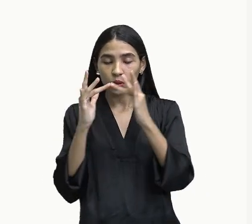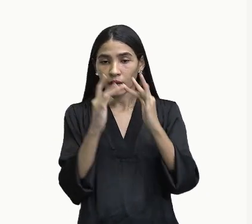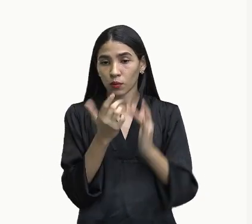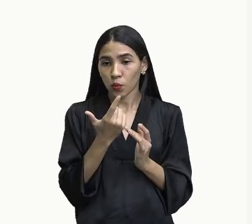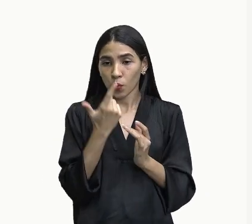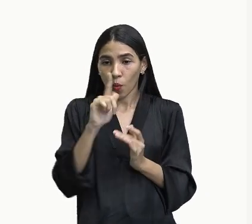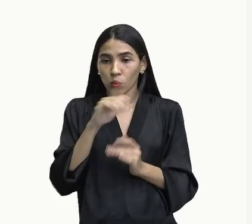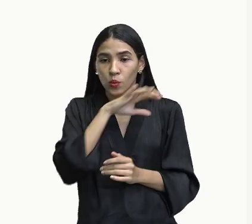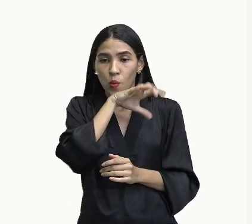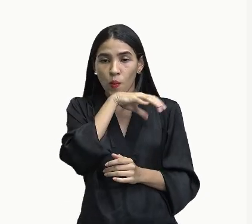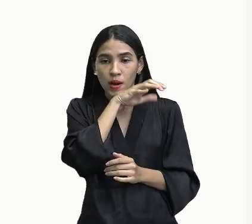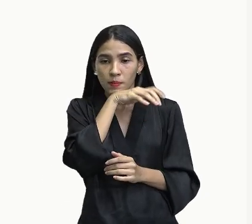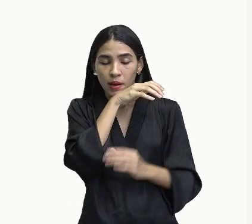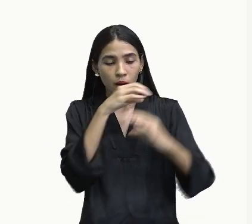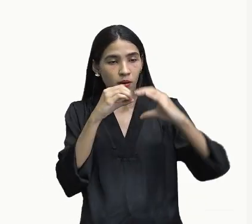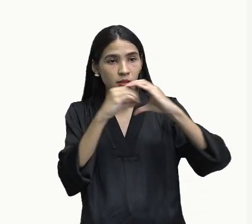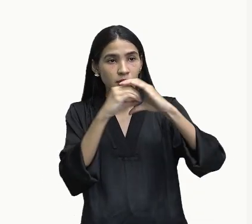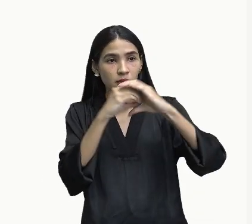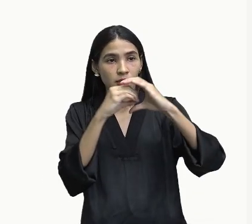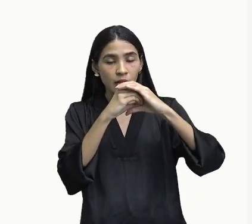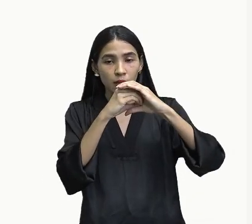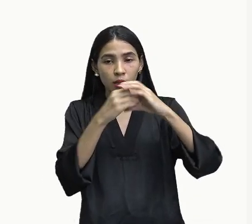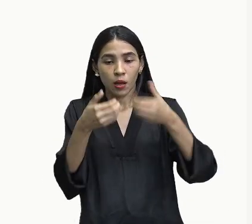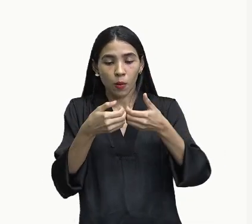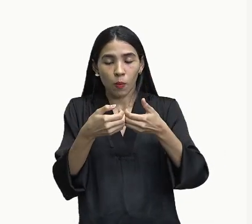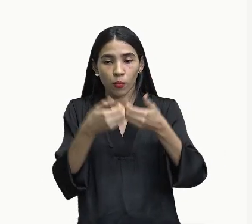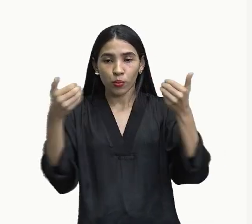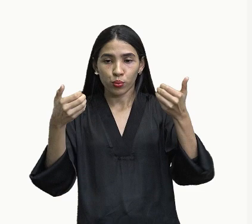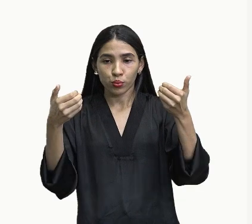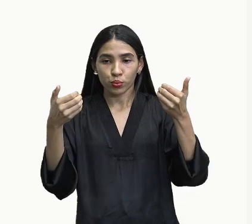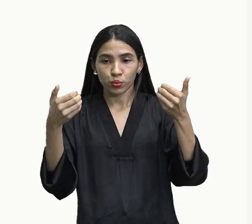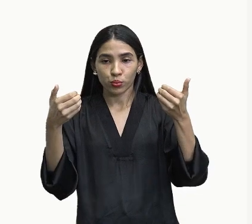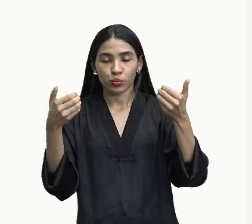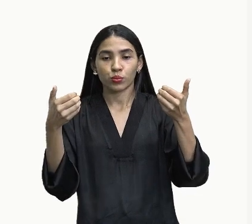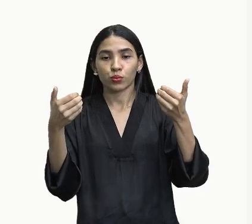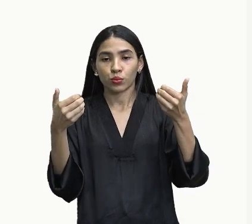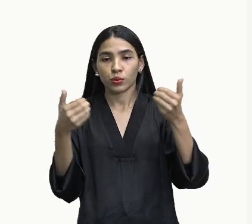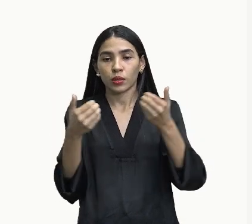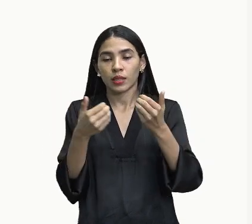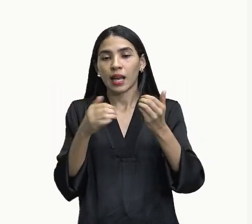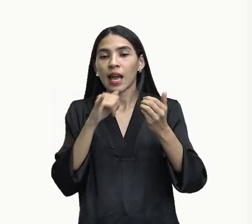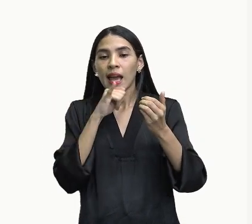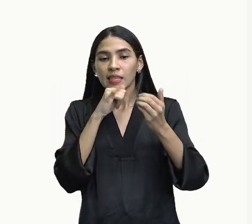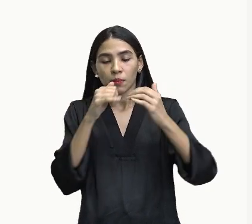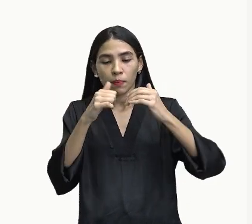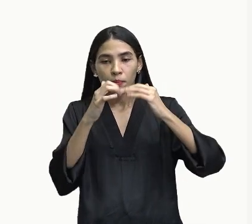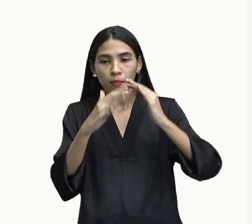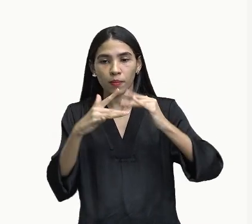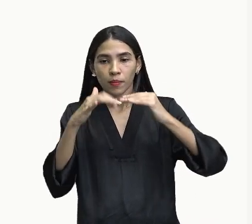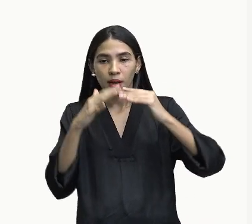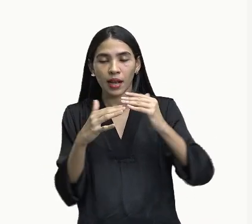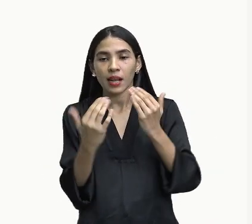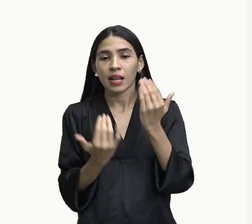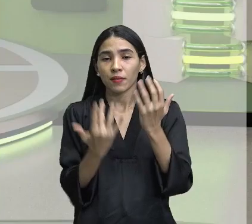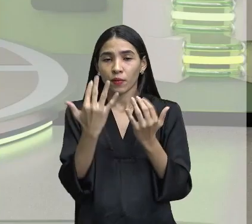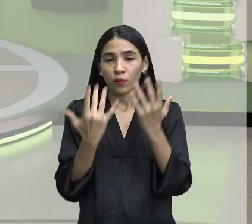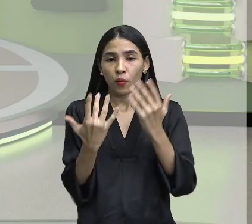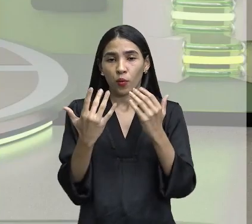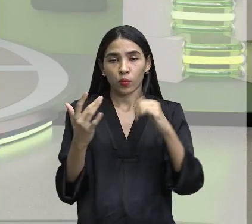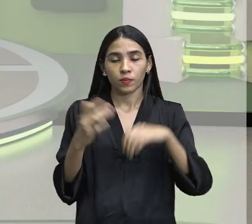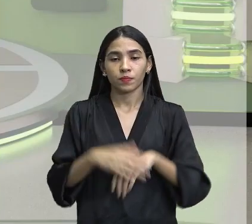indivíduos, essas células disparam um filamento com um líquido que queima, isso mesmo. Então, esses